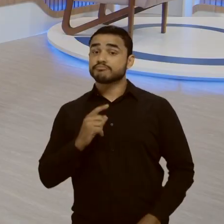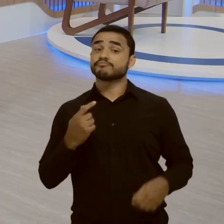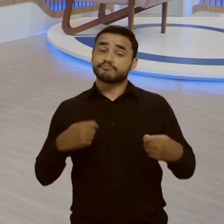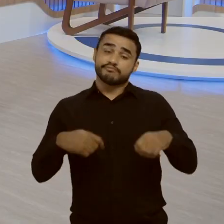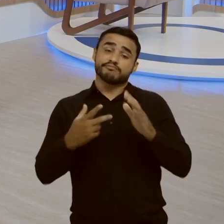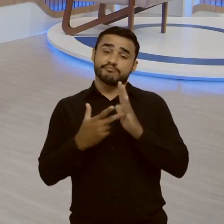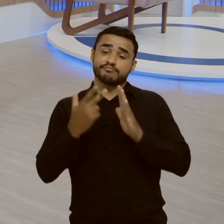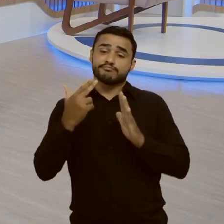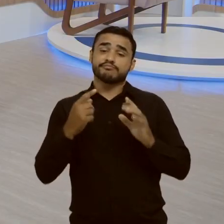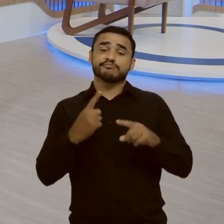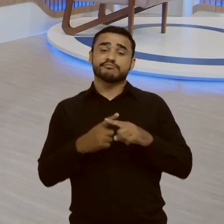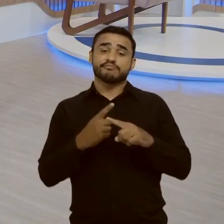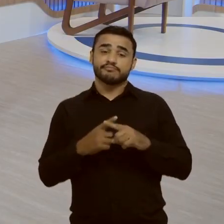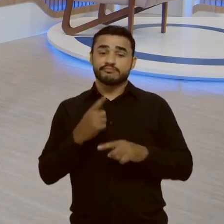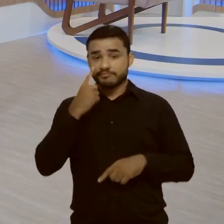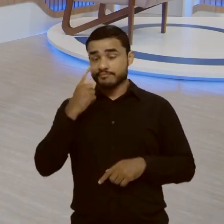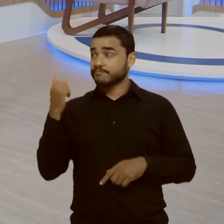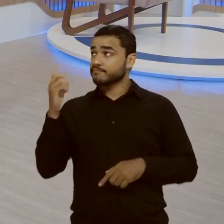causa das telas.